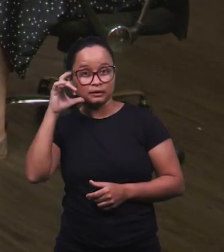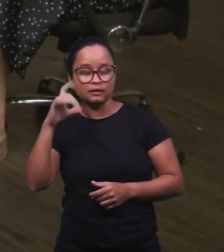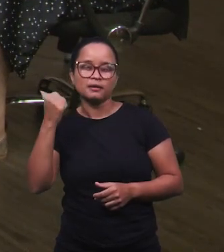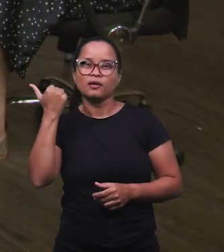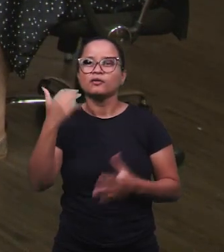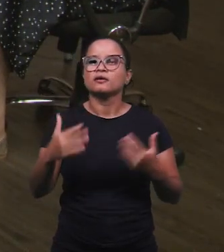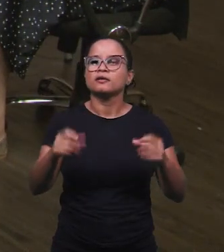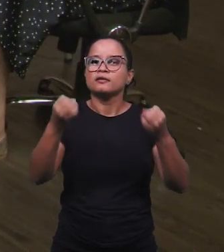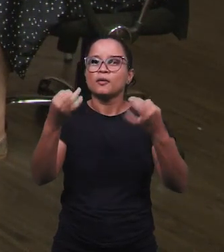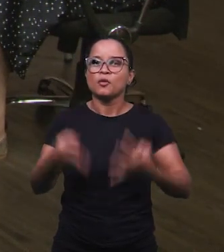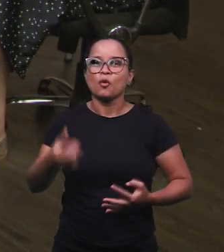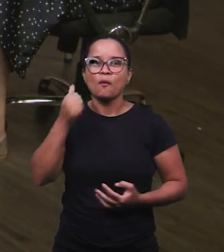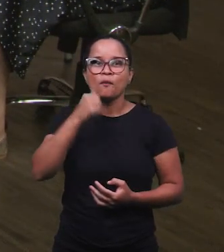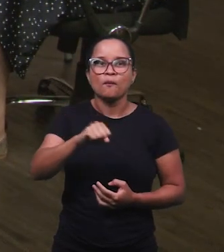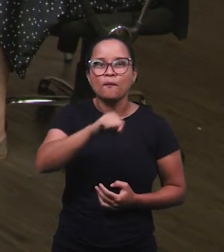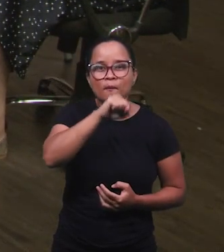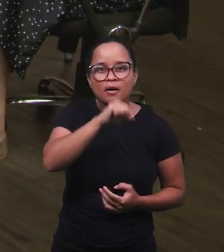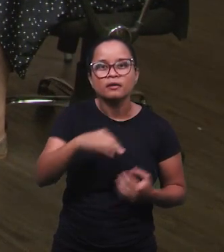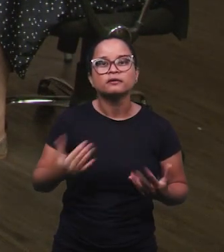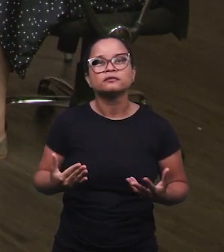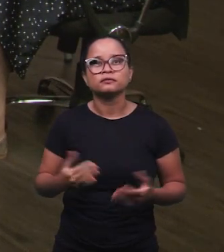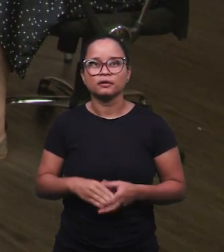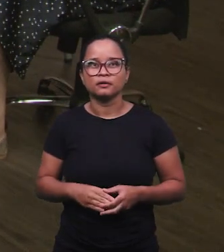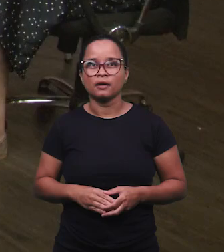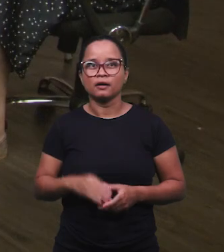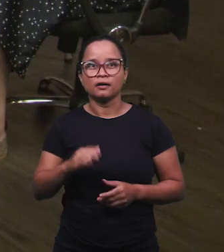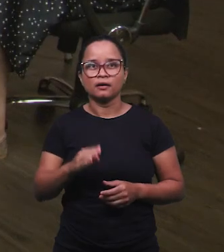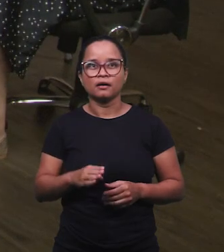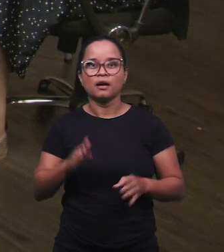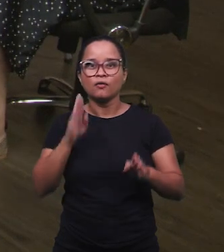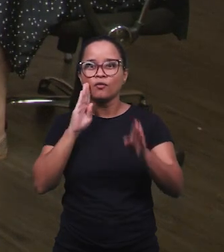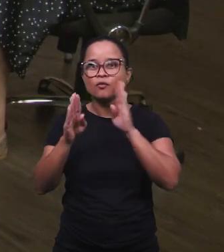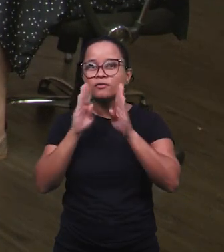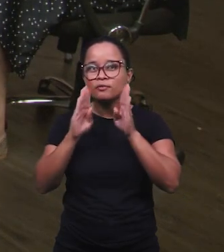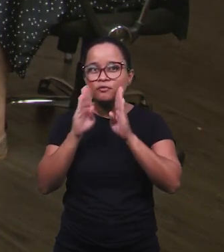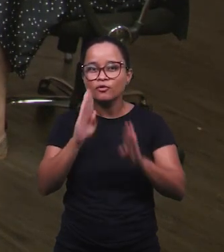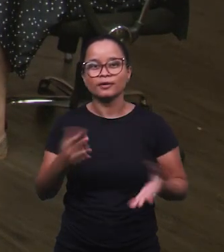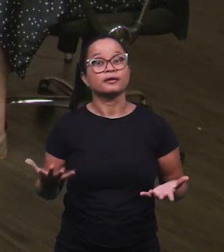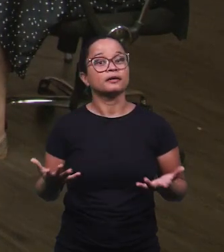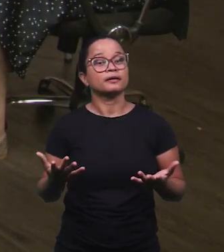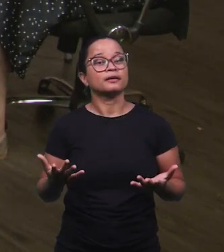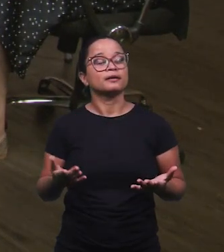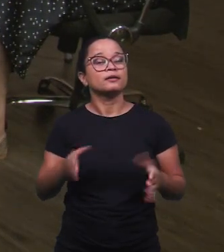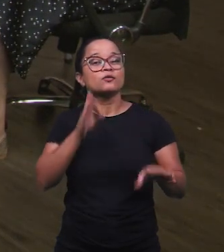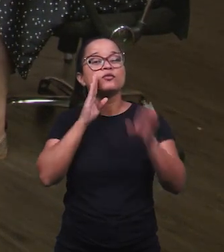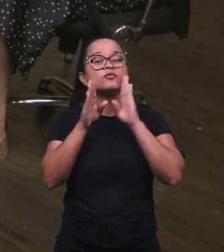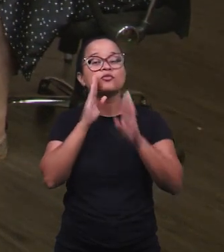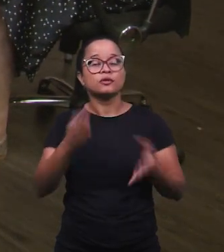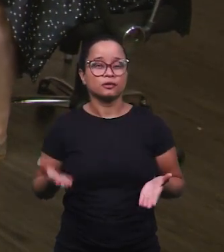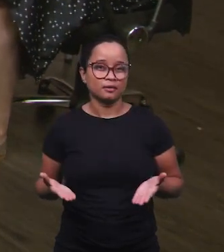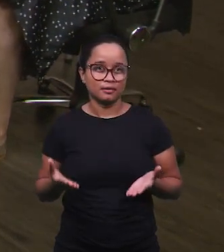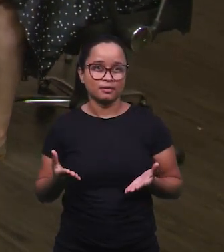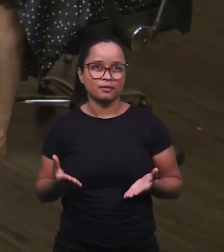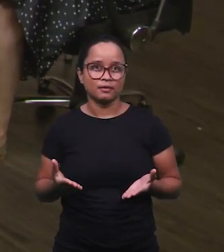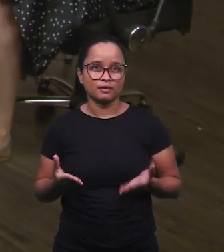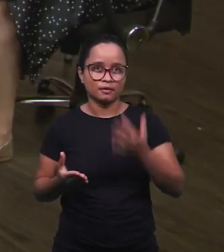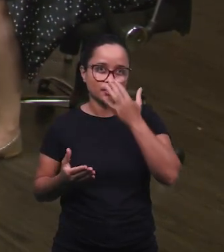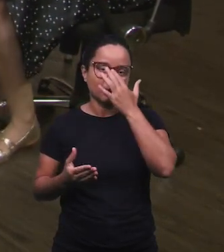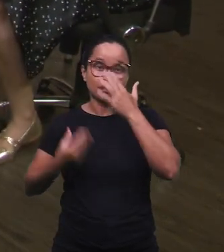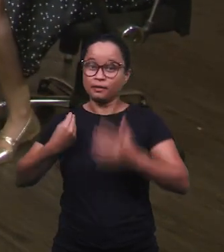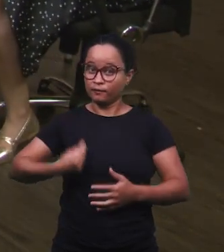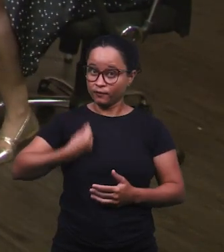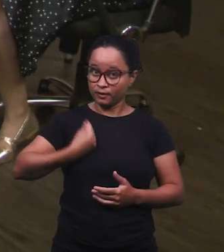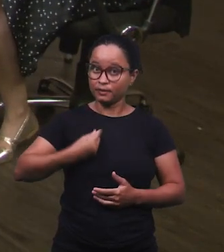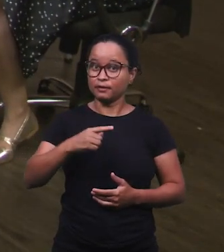você falou, mãe, vamos seguir, eu tenho uma pergunta para você, e o Facebook? Então chama a mãe para curtir o Facebook. Não, o Facebook tá vivo